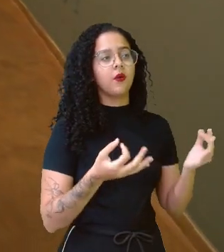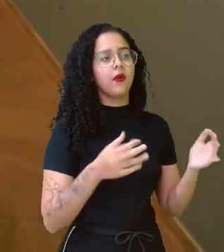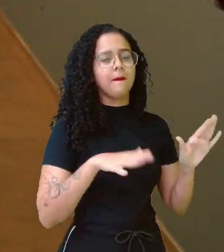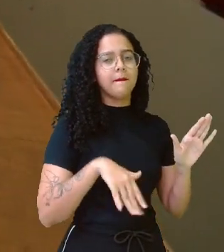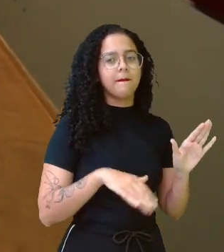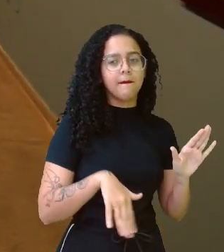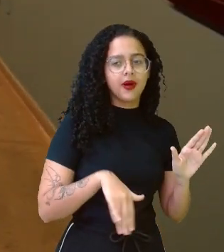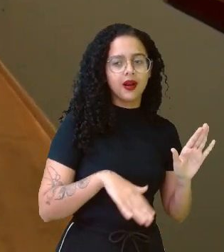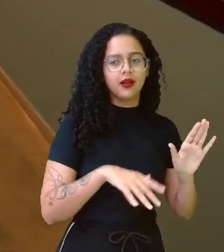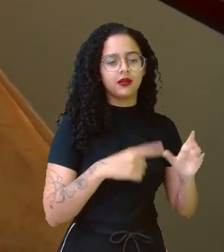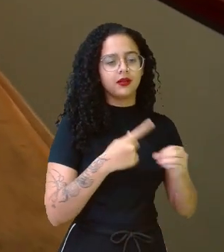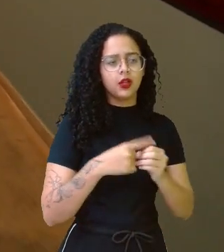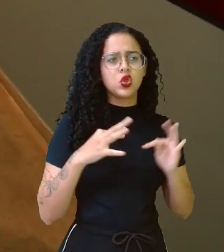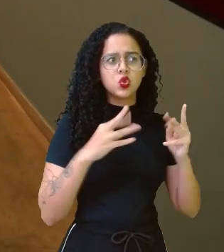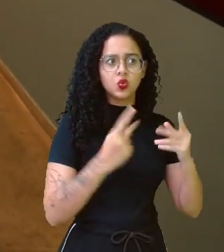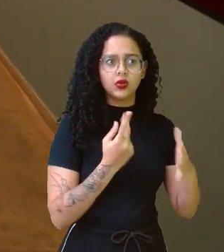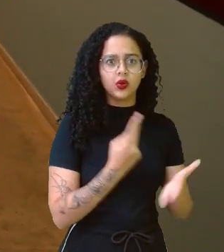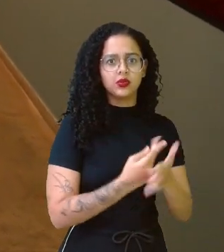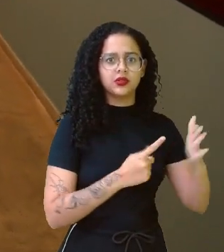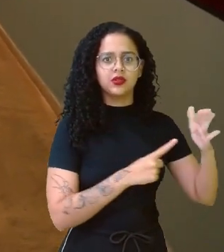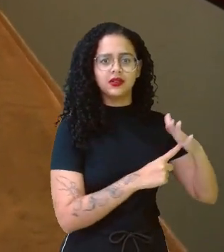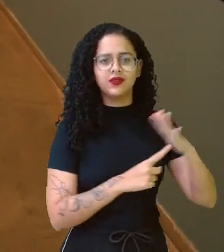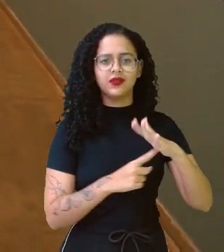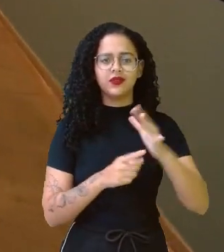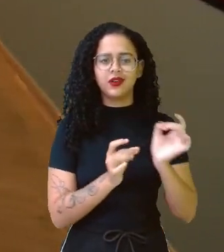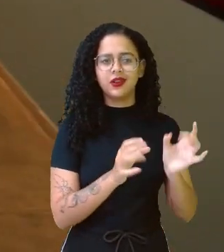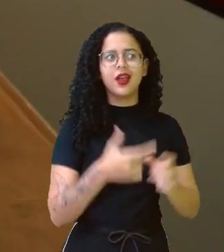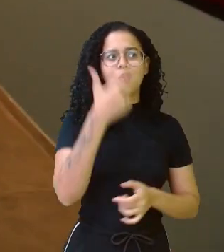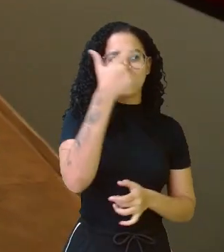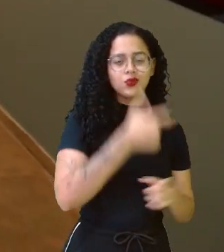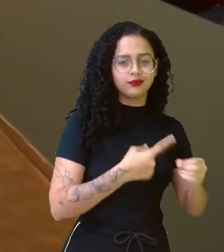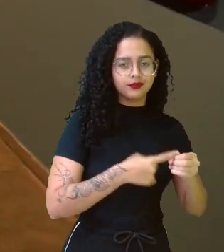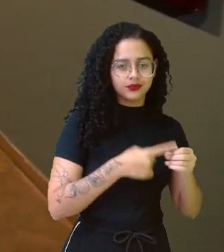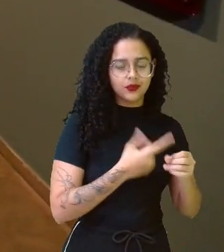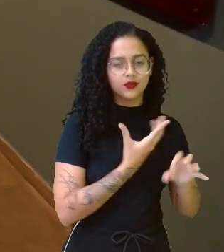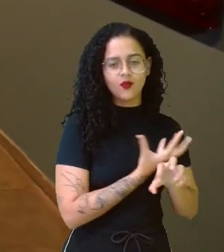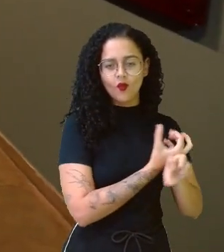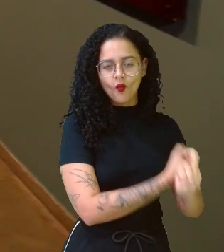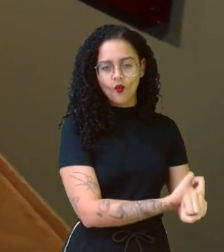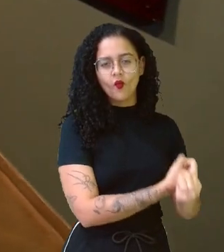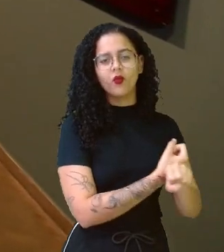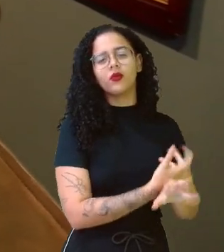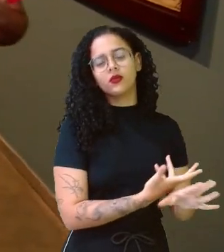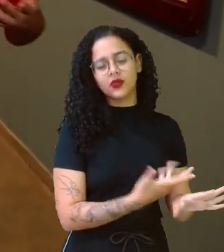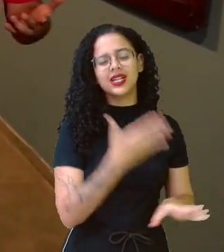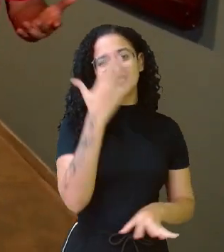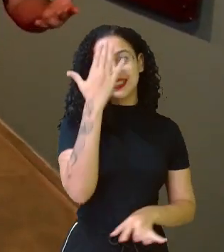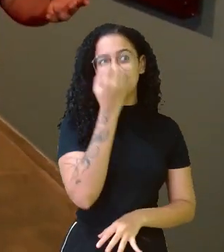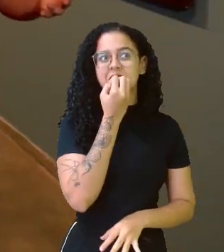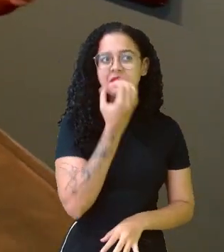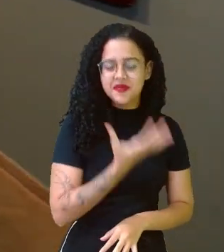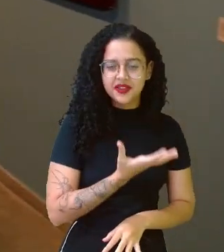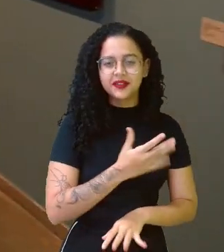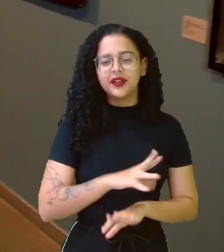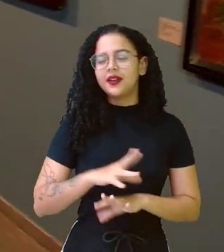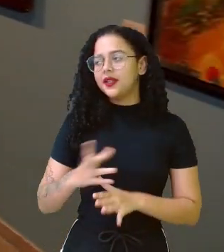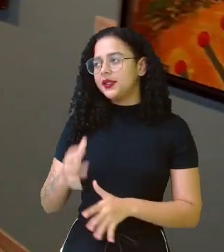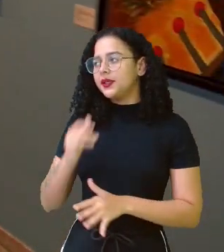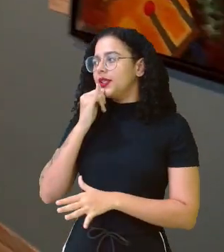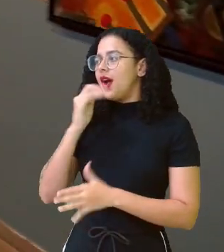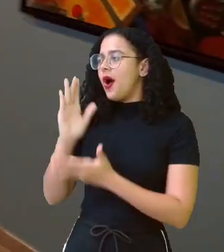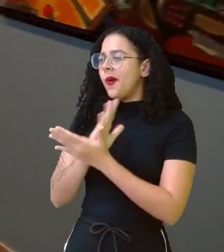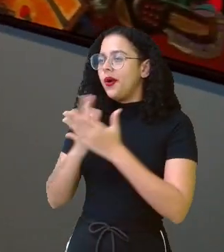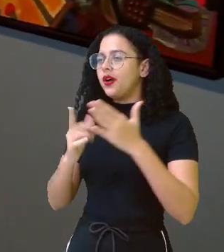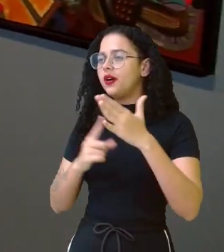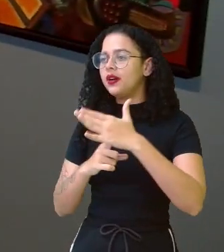na feira, né? Exatamente. Eu digo isso porque eu sou do interior e sou do sertão. Eu sei bem como é. Não é à toa que talvez uma das